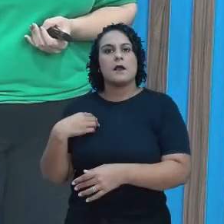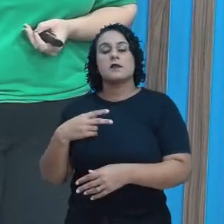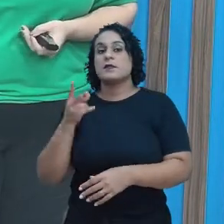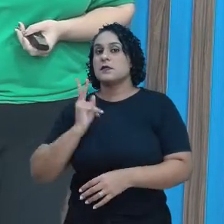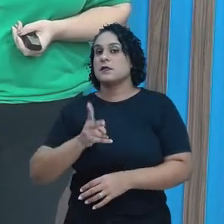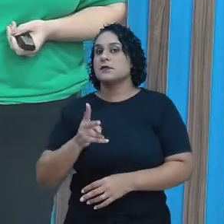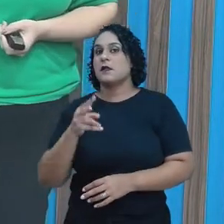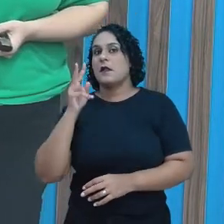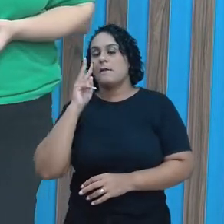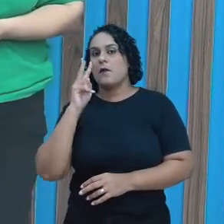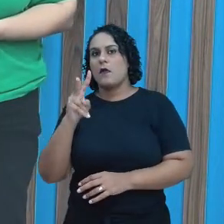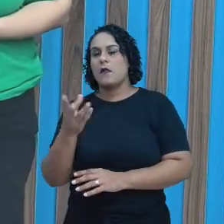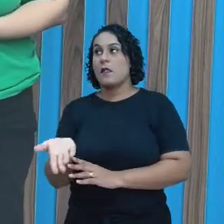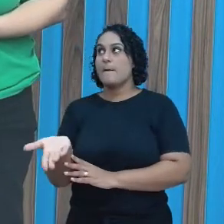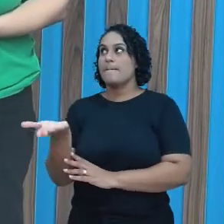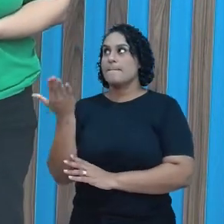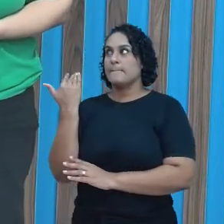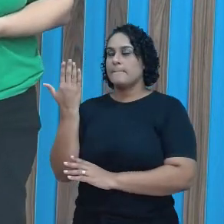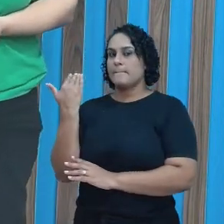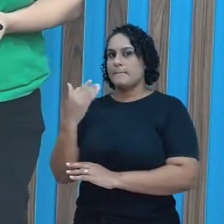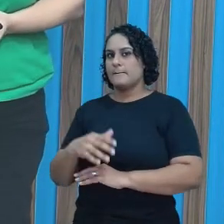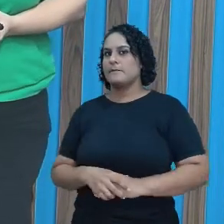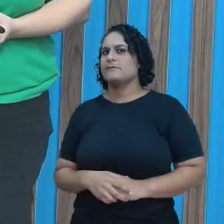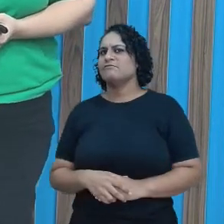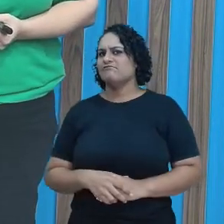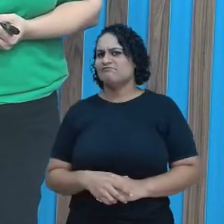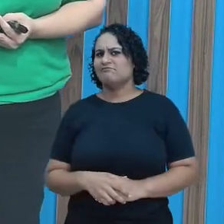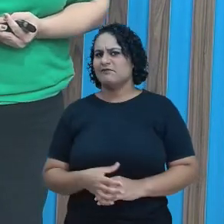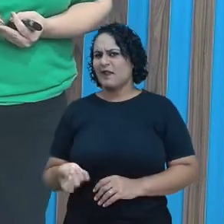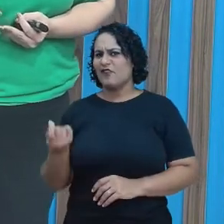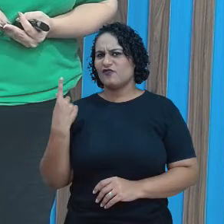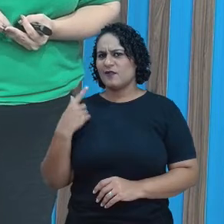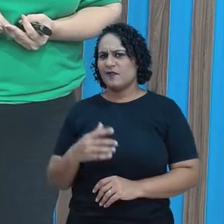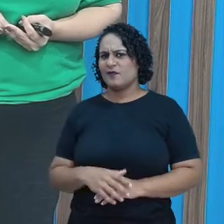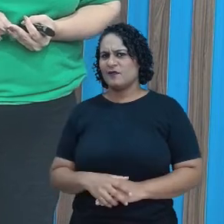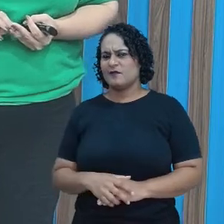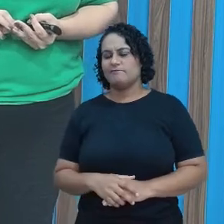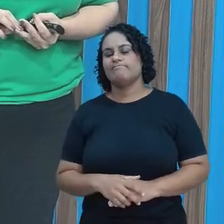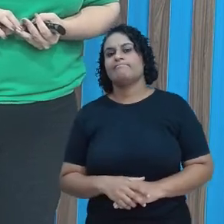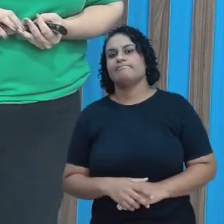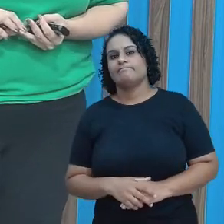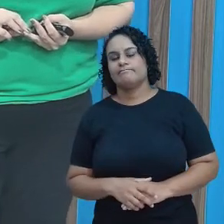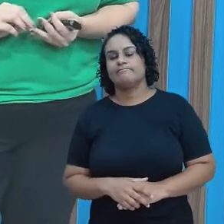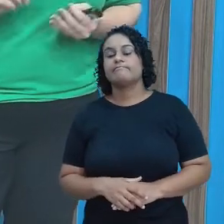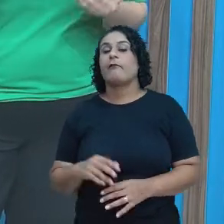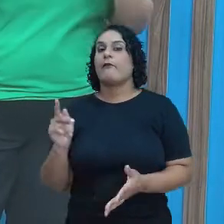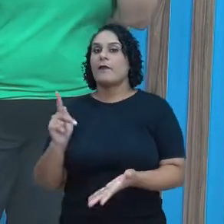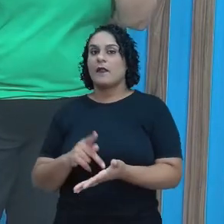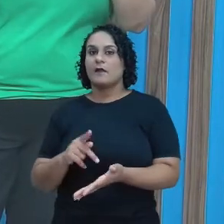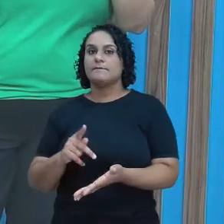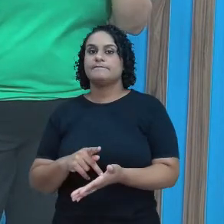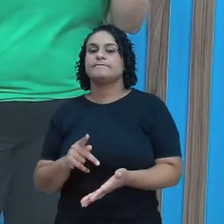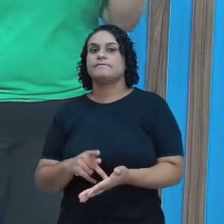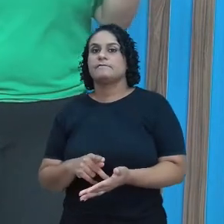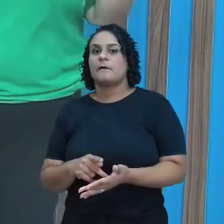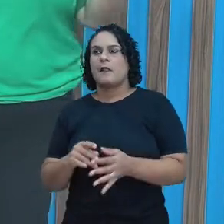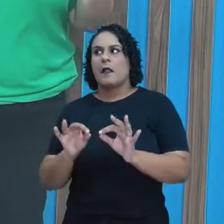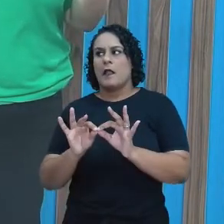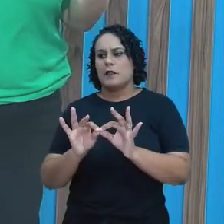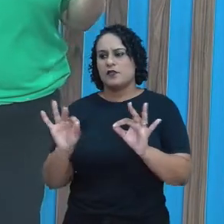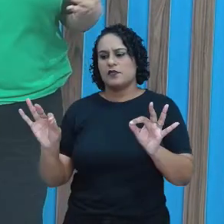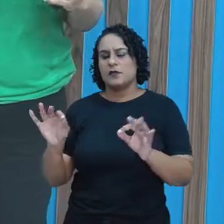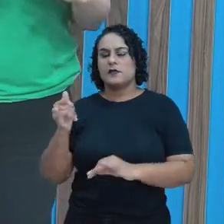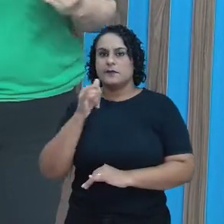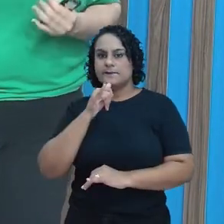olhando para o passado. É muito estranho isso, né? Mas é verdade, tá? Então, a distância, por